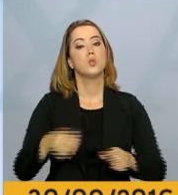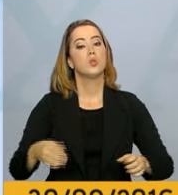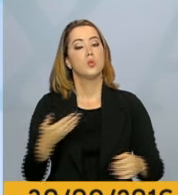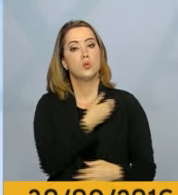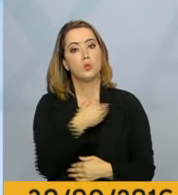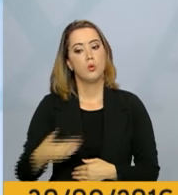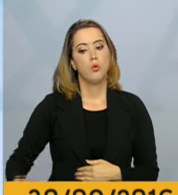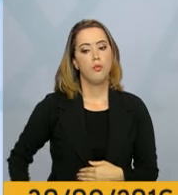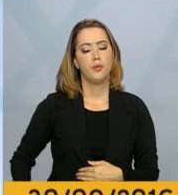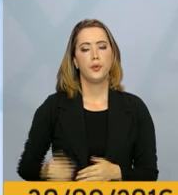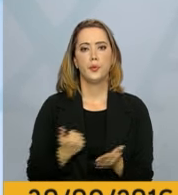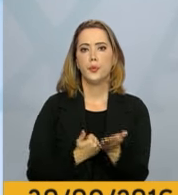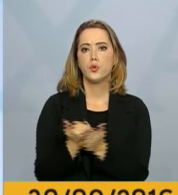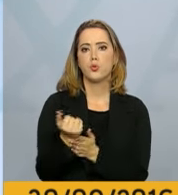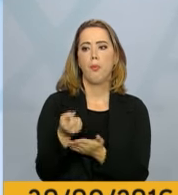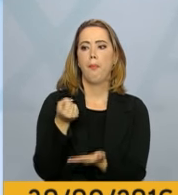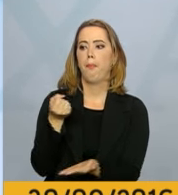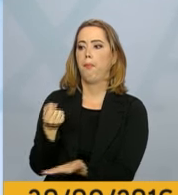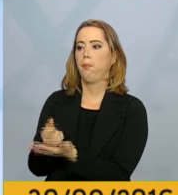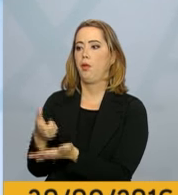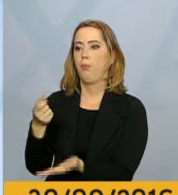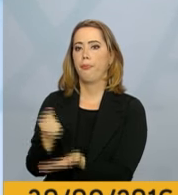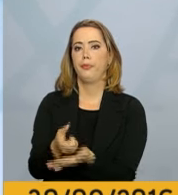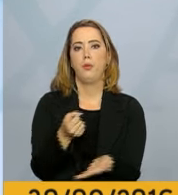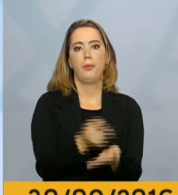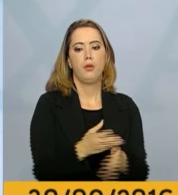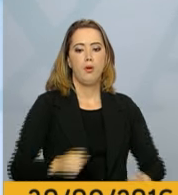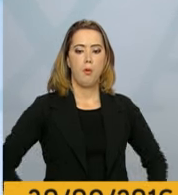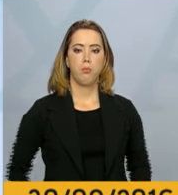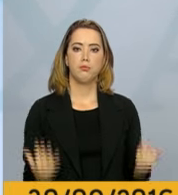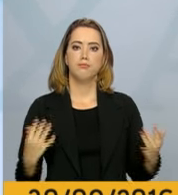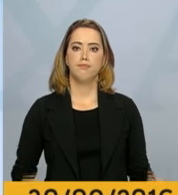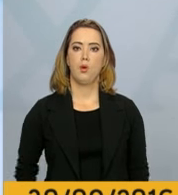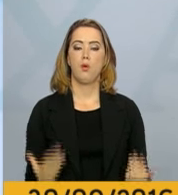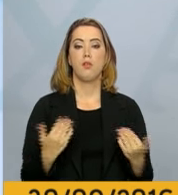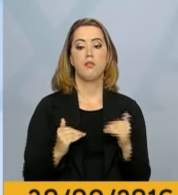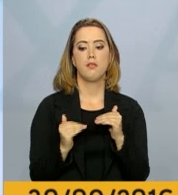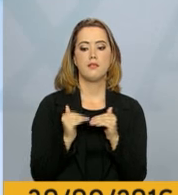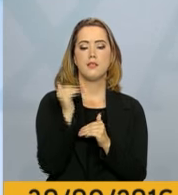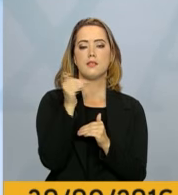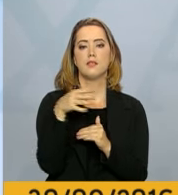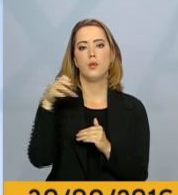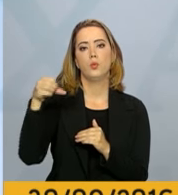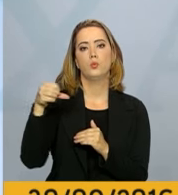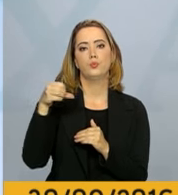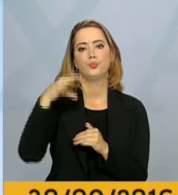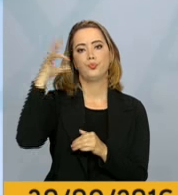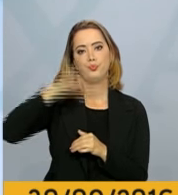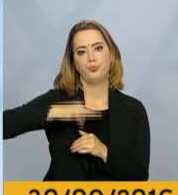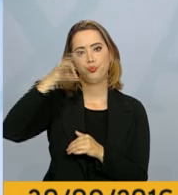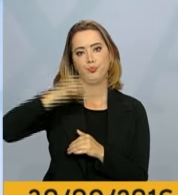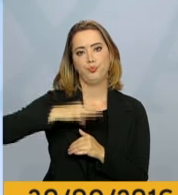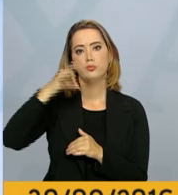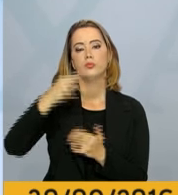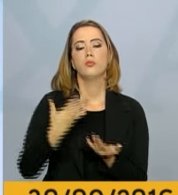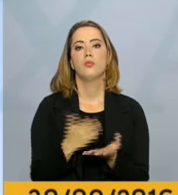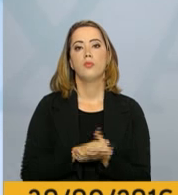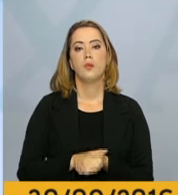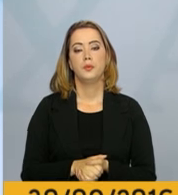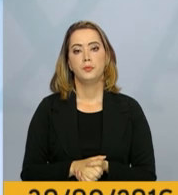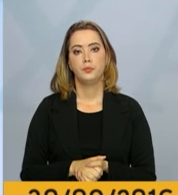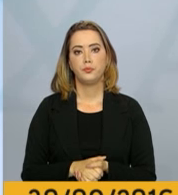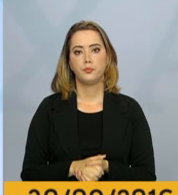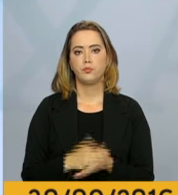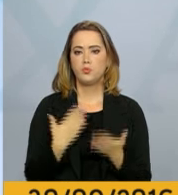despesa primária, que no mesmo período cresceu mais de 9% em termos reais.